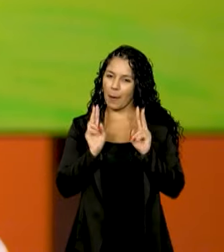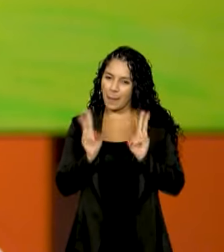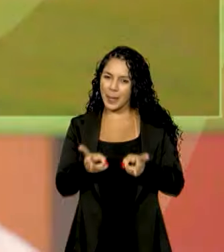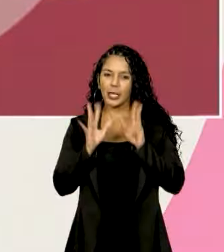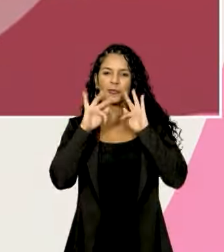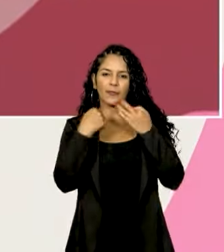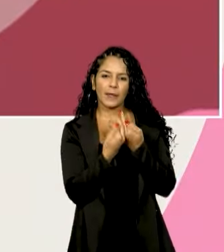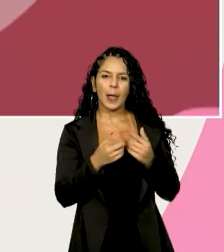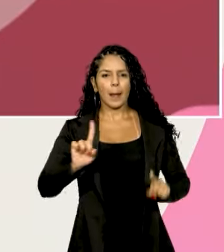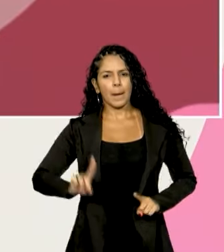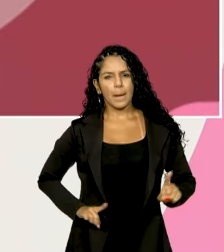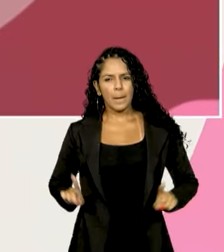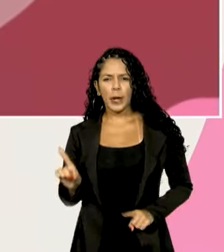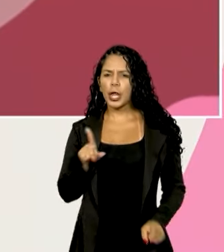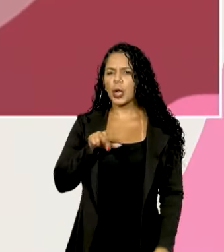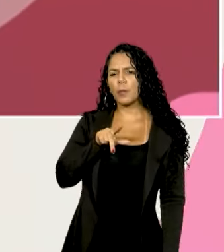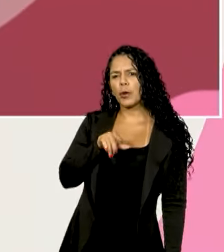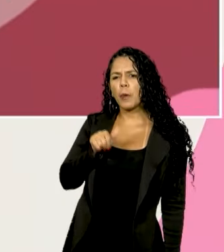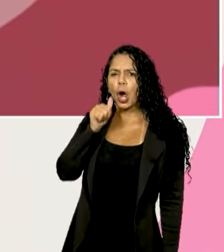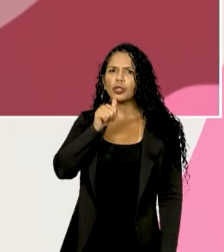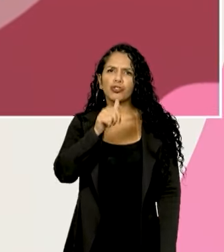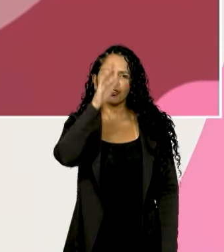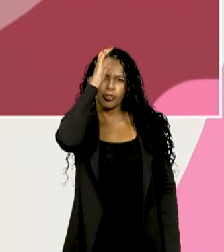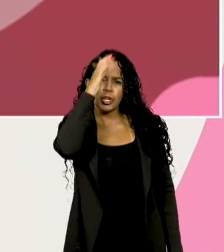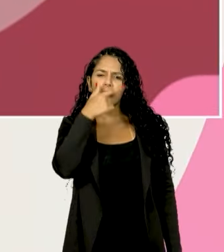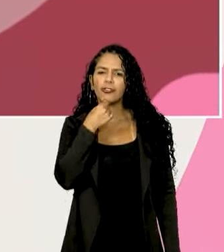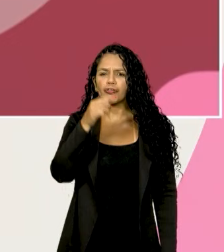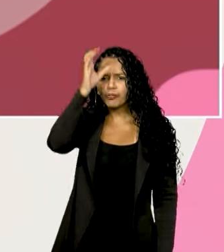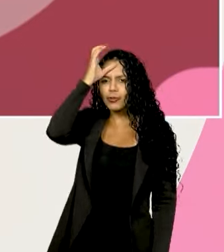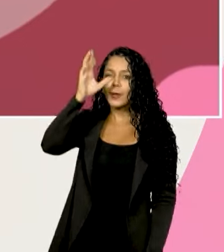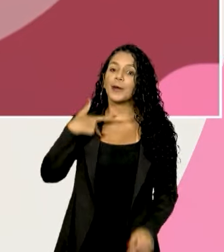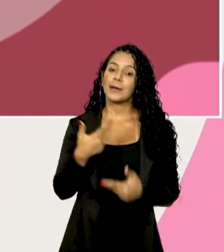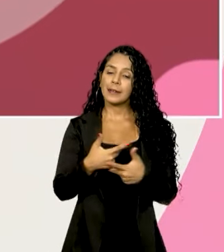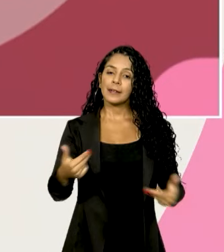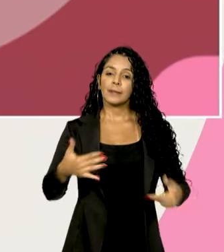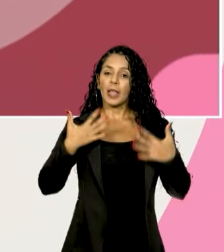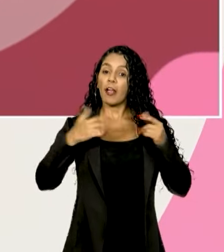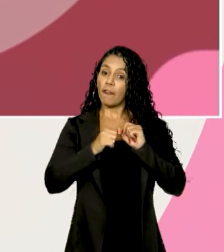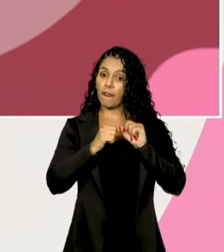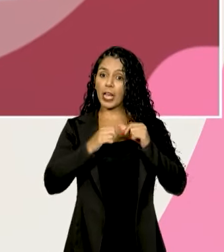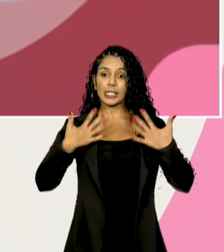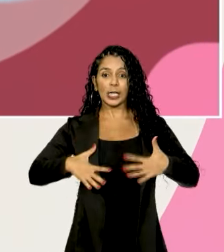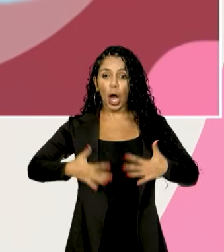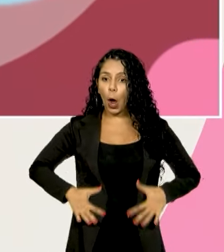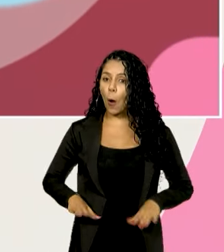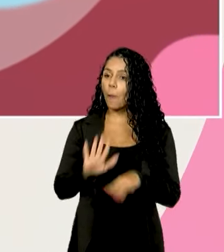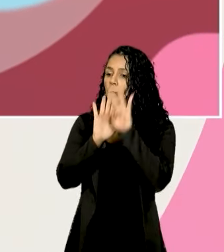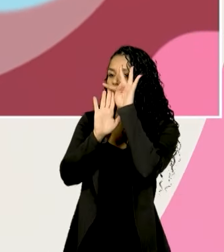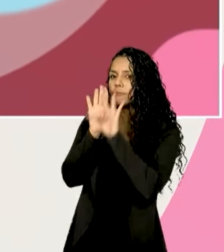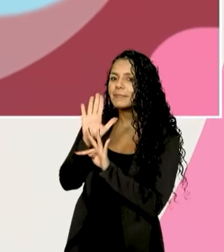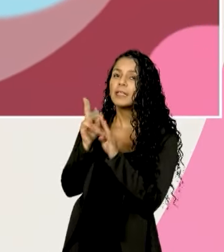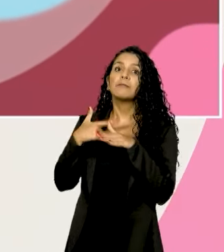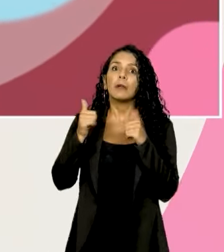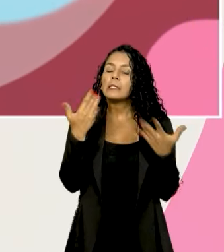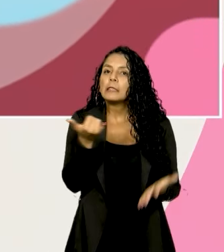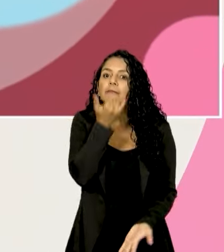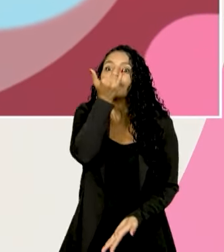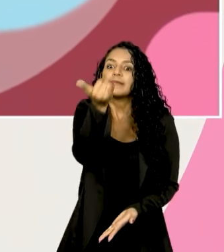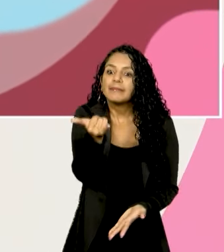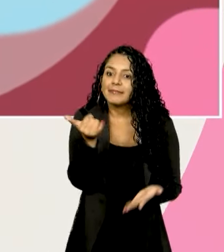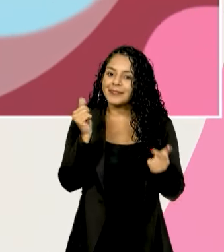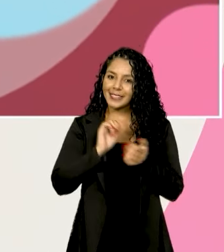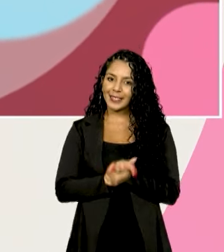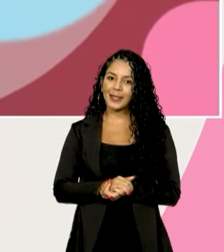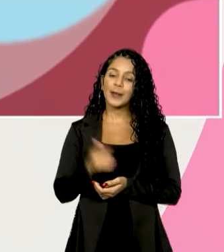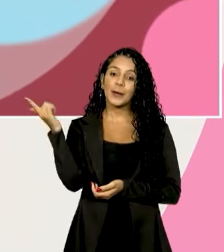família, primos, irmãos, tias, tios, né? E nós fazíamos os figurinos e os textos. E de repente eu